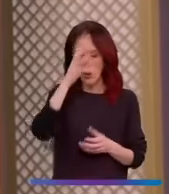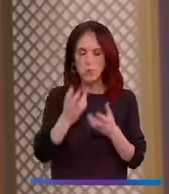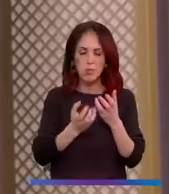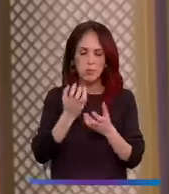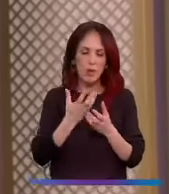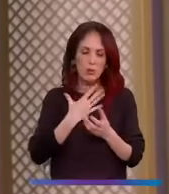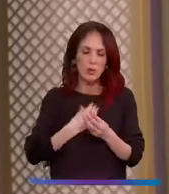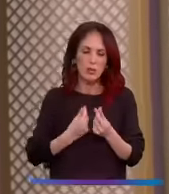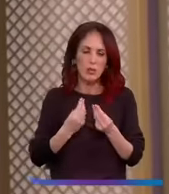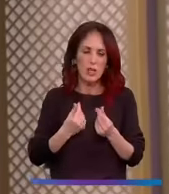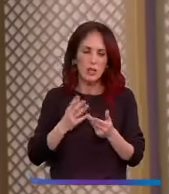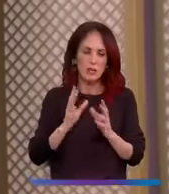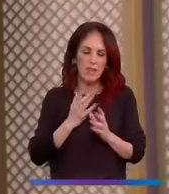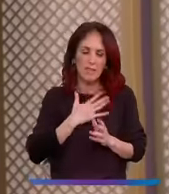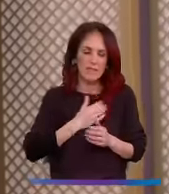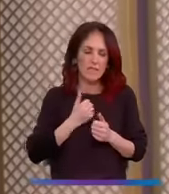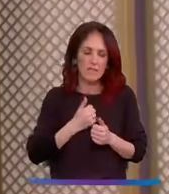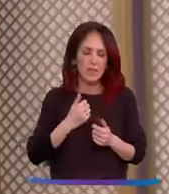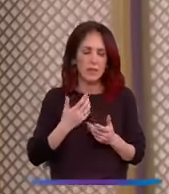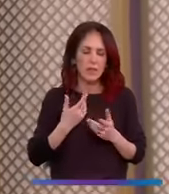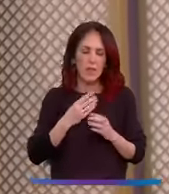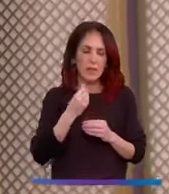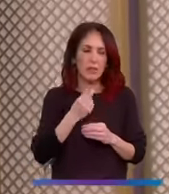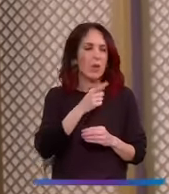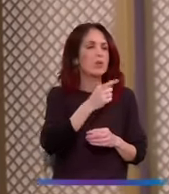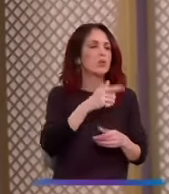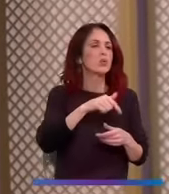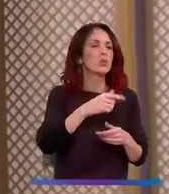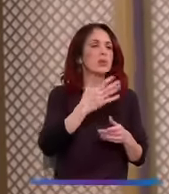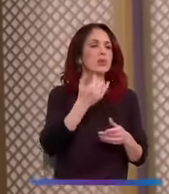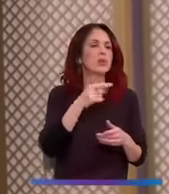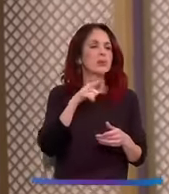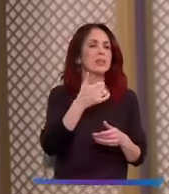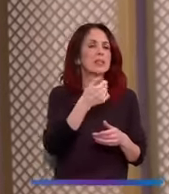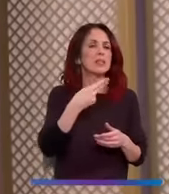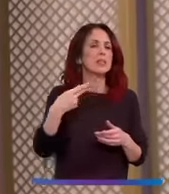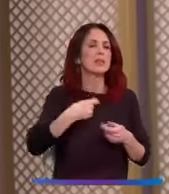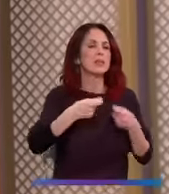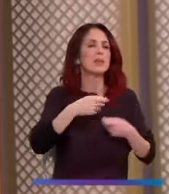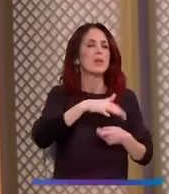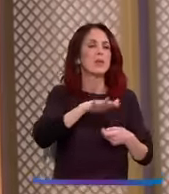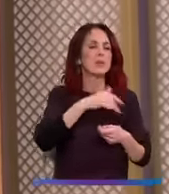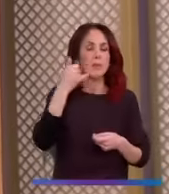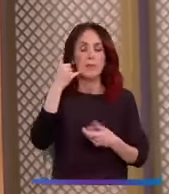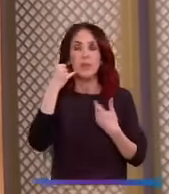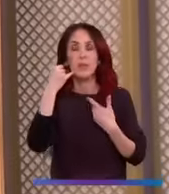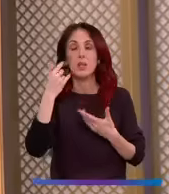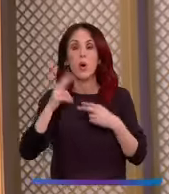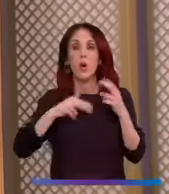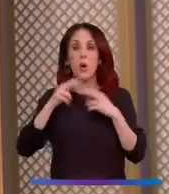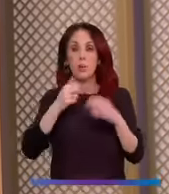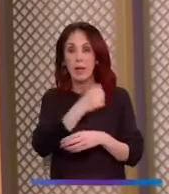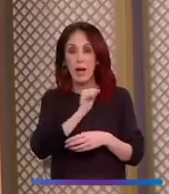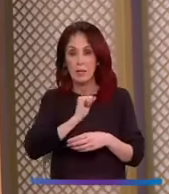comer um iogurtezinho. Mas já casei, um caseirinho. Oh, minha querida, o que é que vai fazer com estes 12.500 euros? Olha, ando a fazer obras em